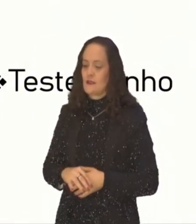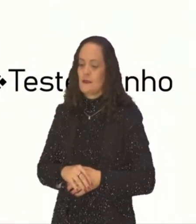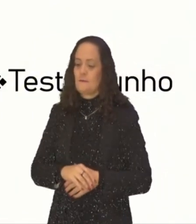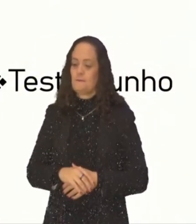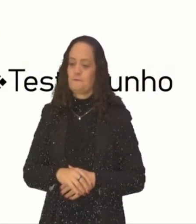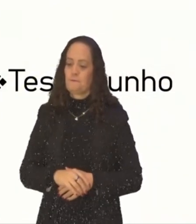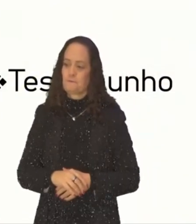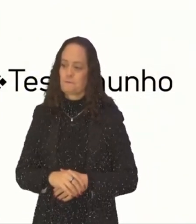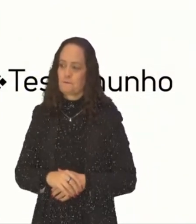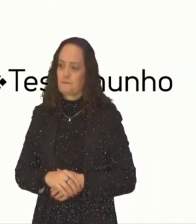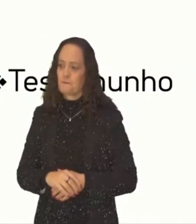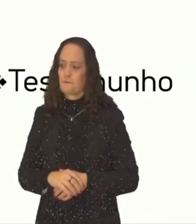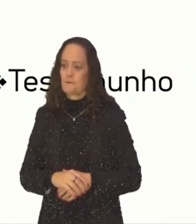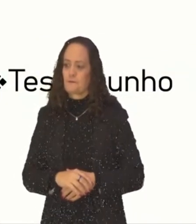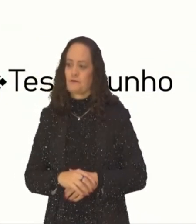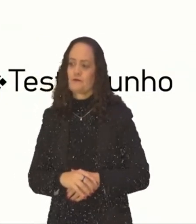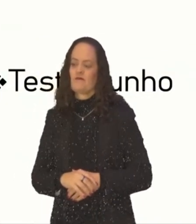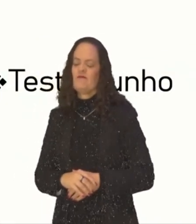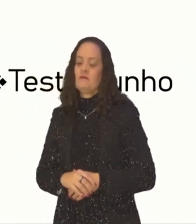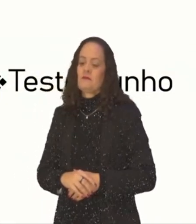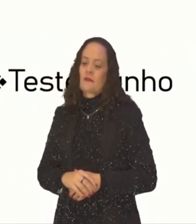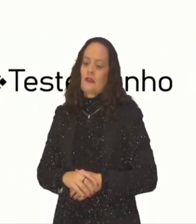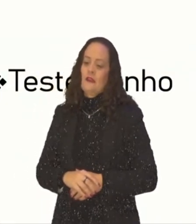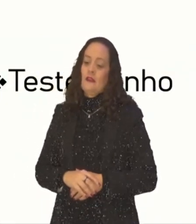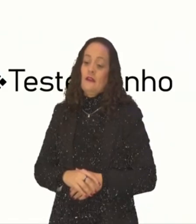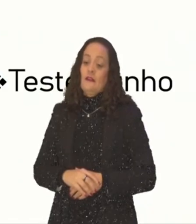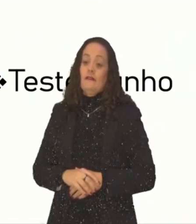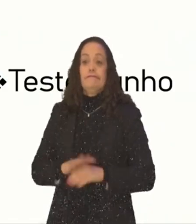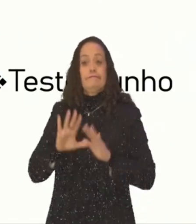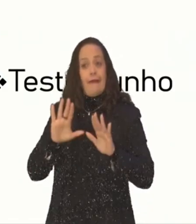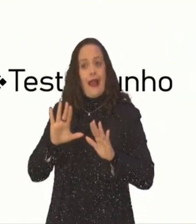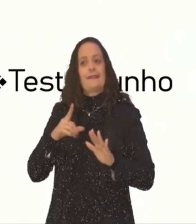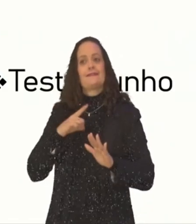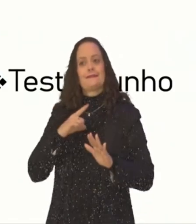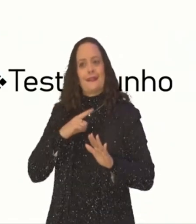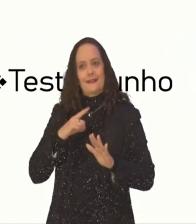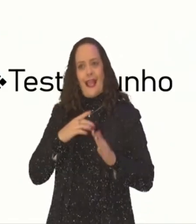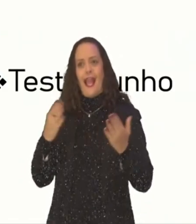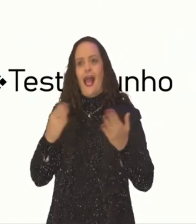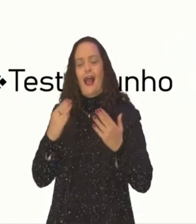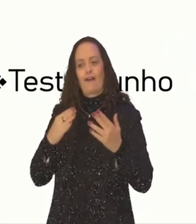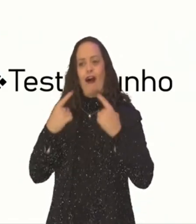de atribuir a esta cidade. Mas vêm as críticas.